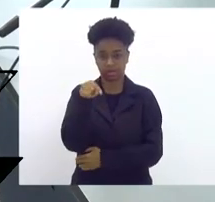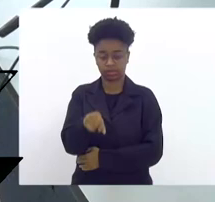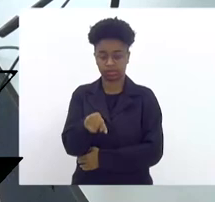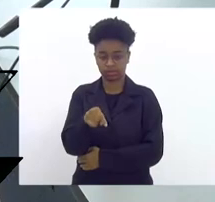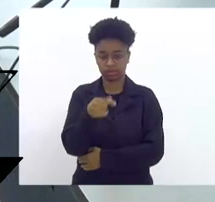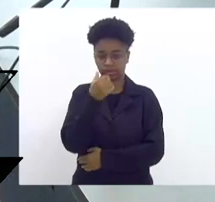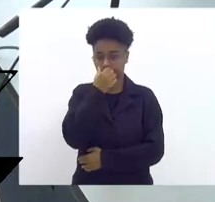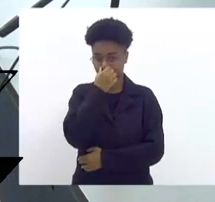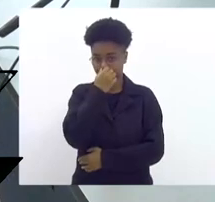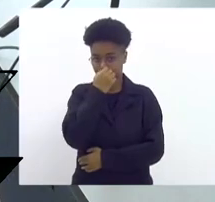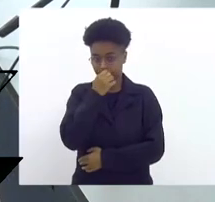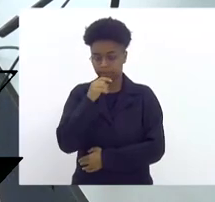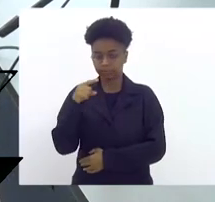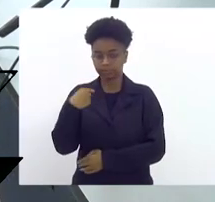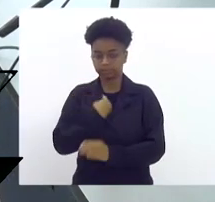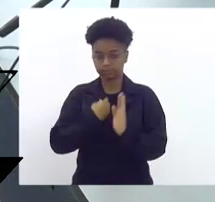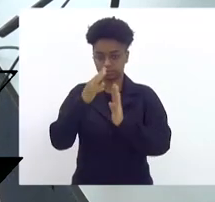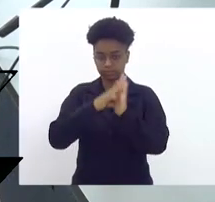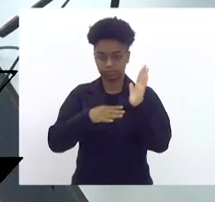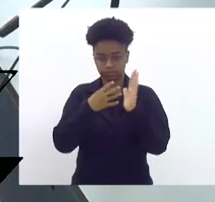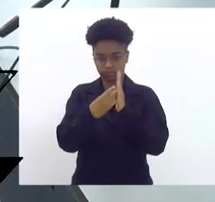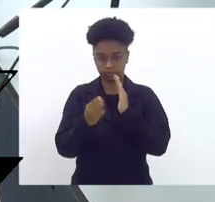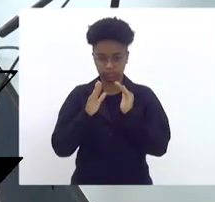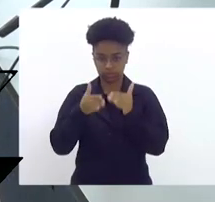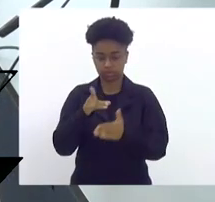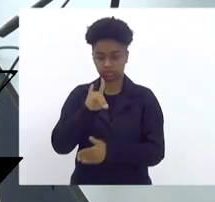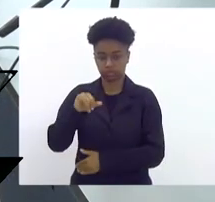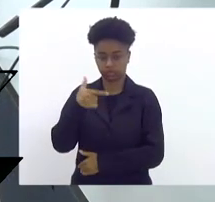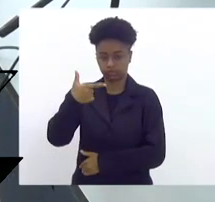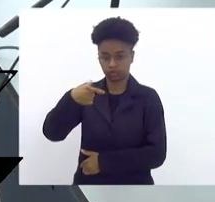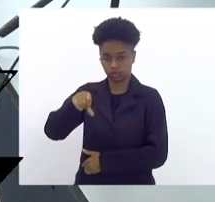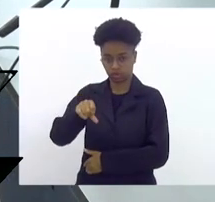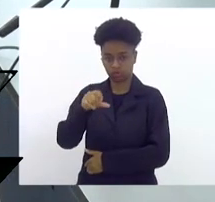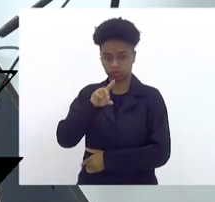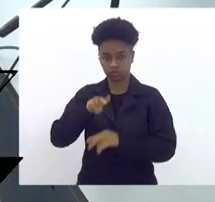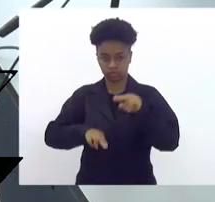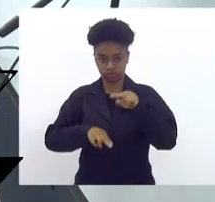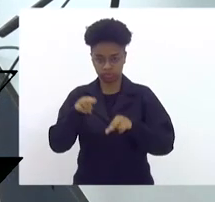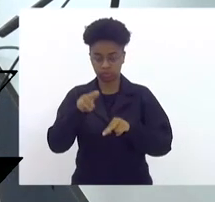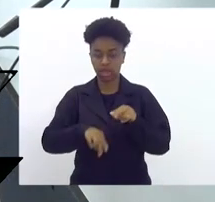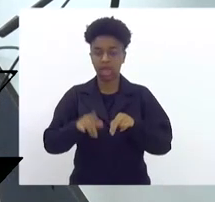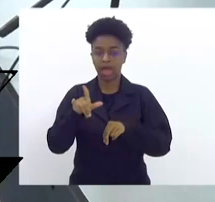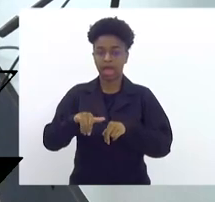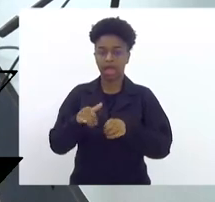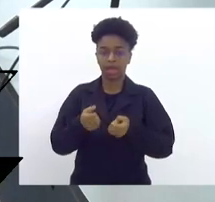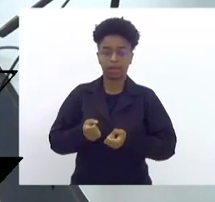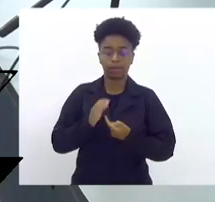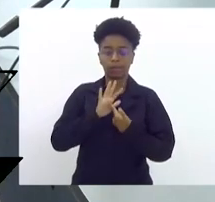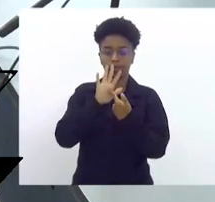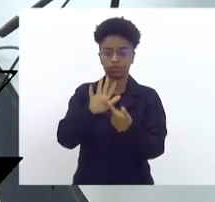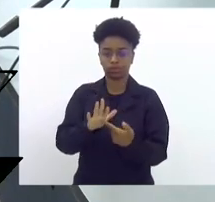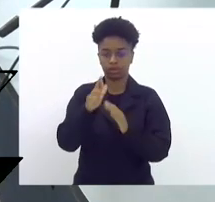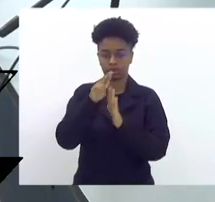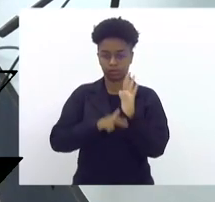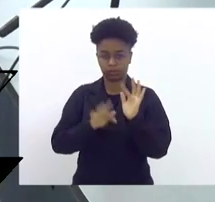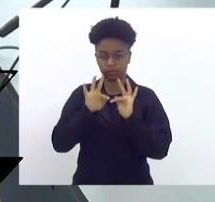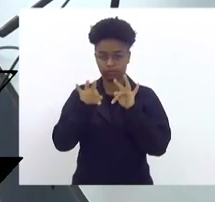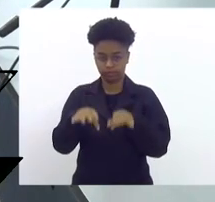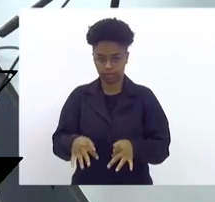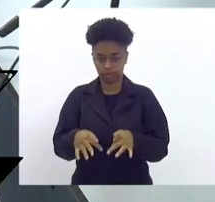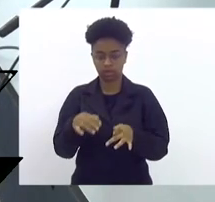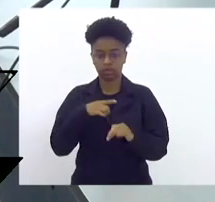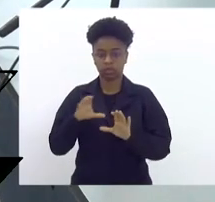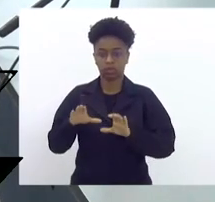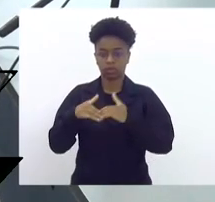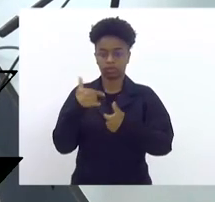nosso cronograma para o dia 29 de Junho que é exposição do relatório final do grupo de trabalho do